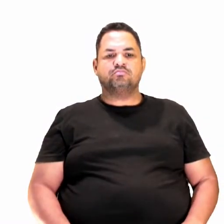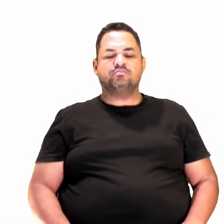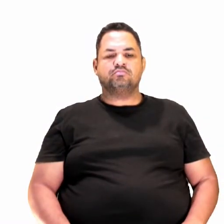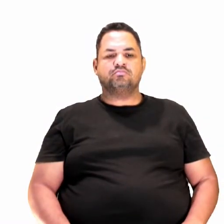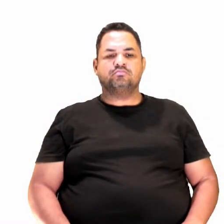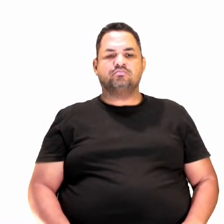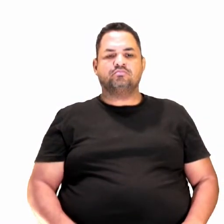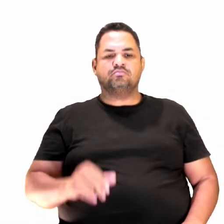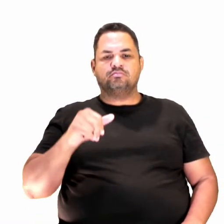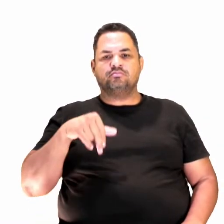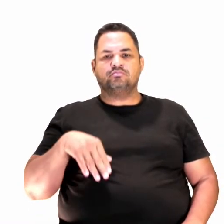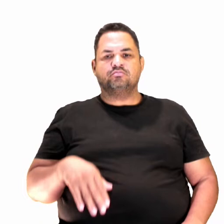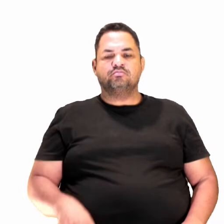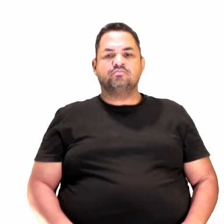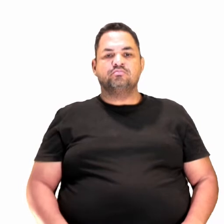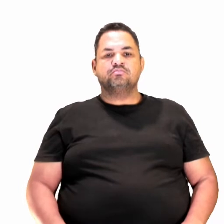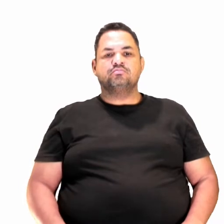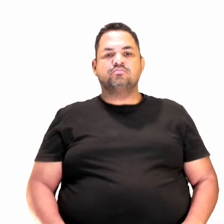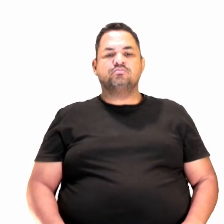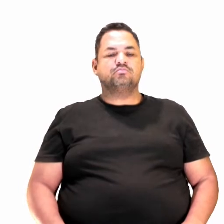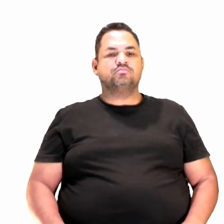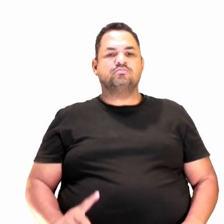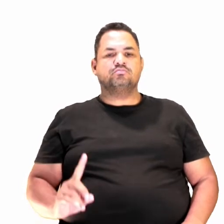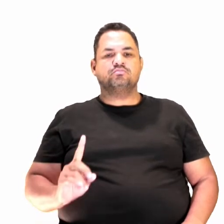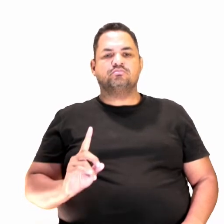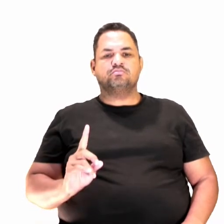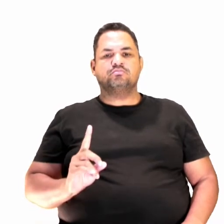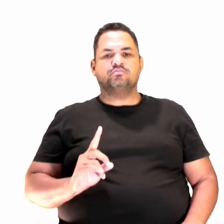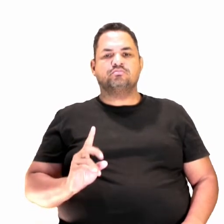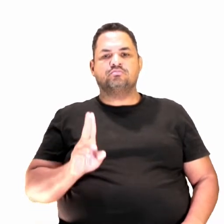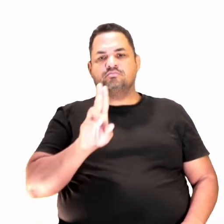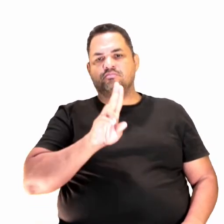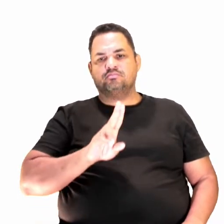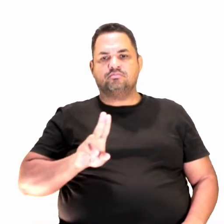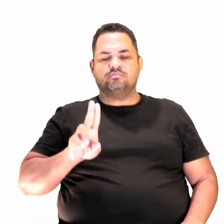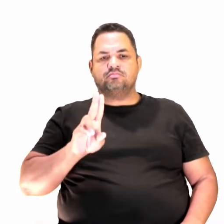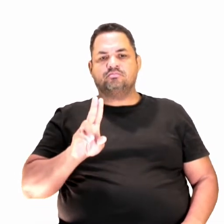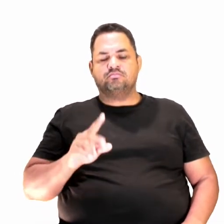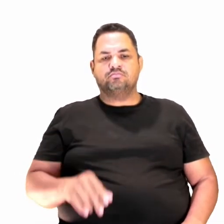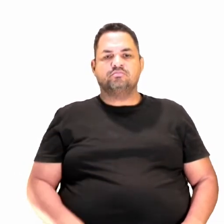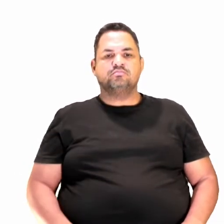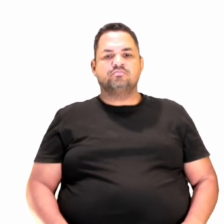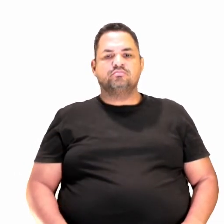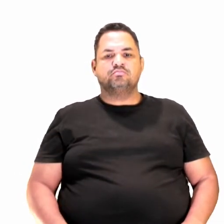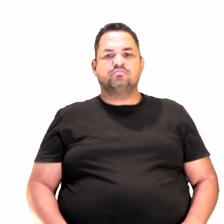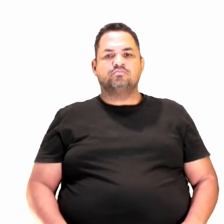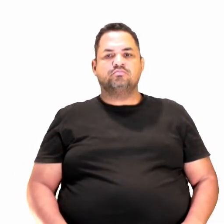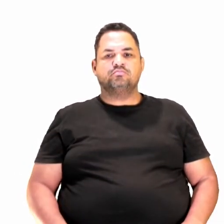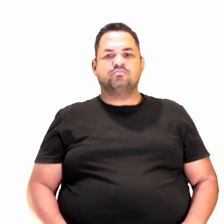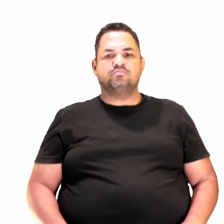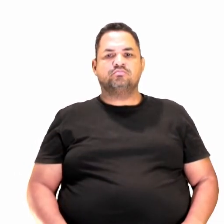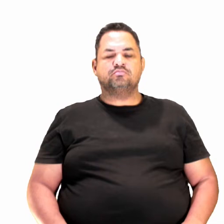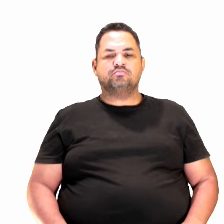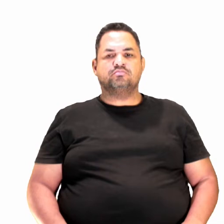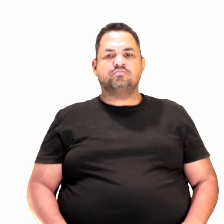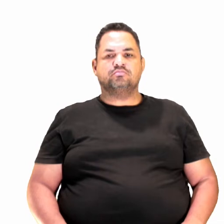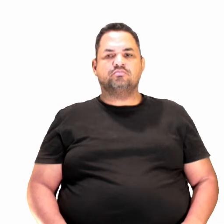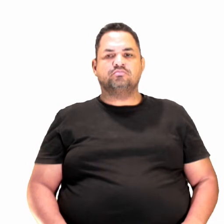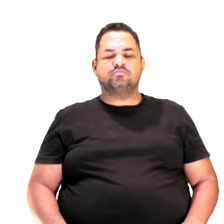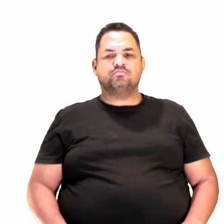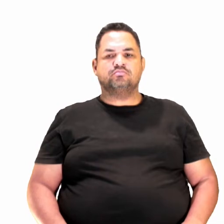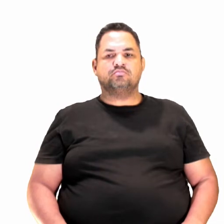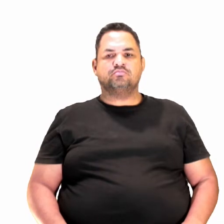Must not take, ou seja, que não deve usar, aqui no caso, por ser drugs, vai ser usar, take